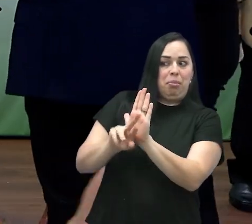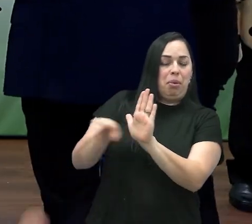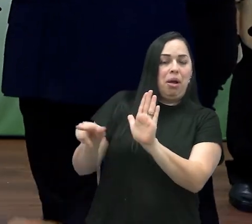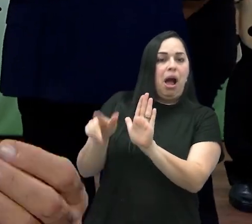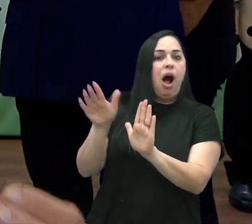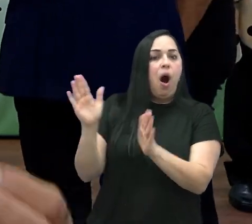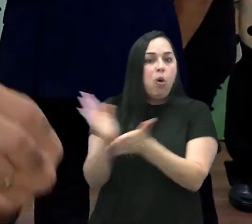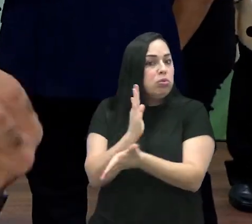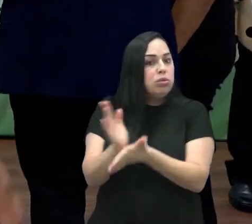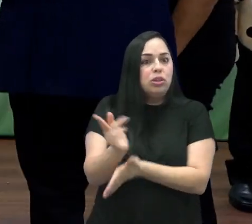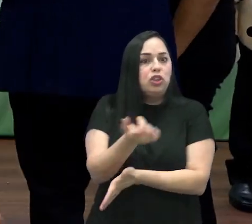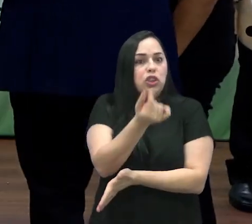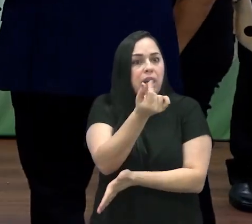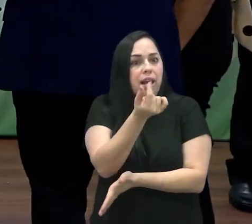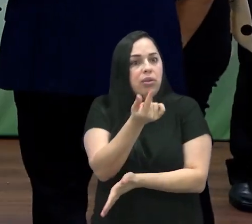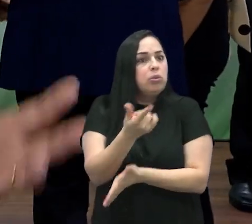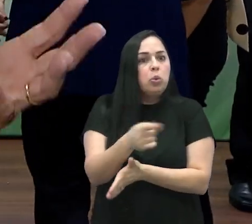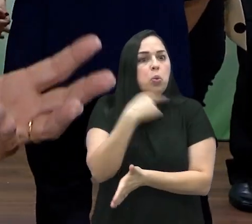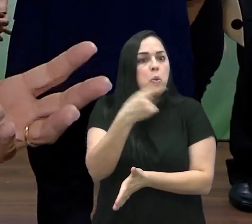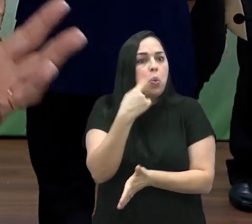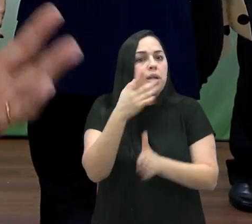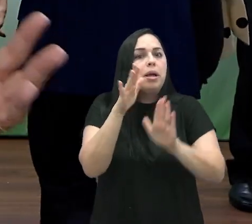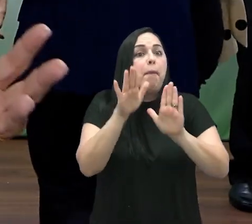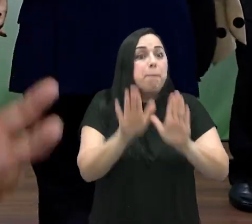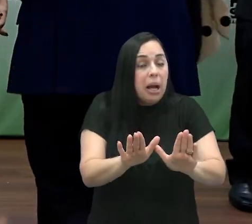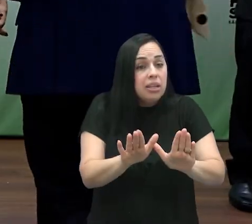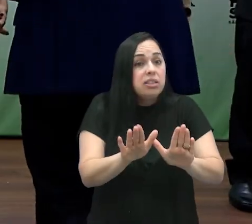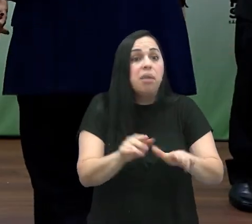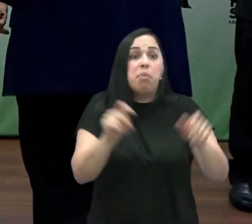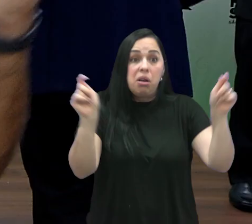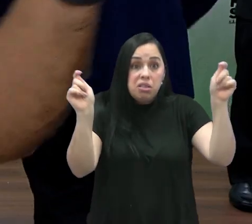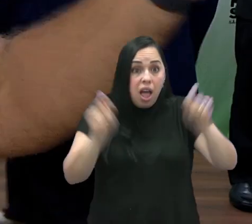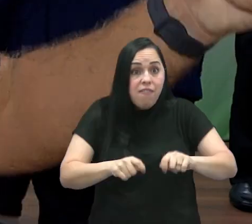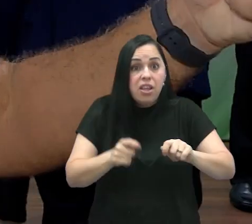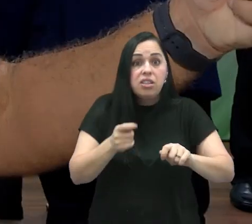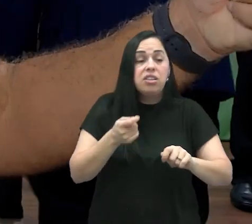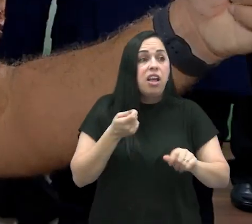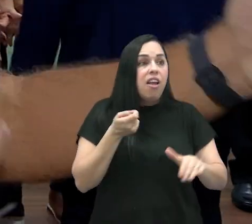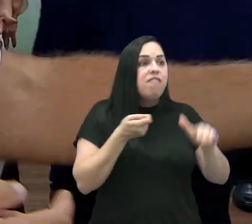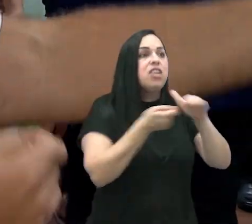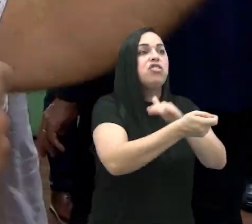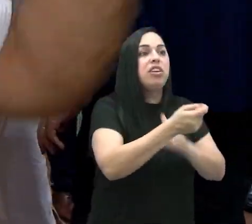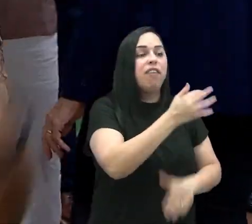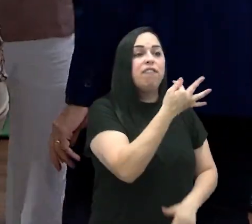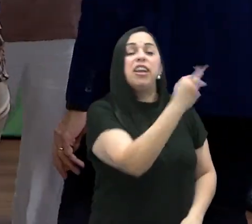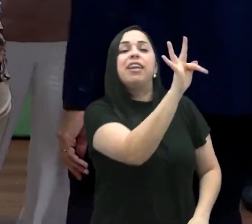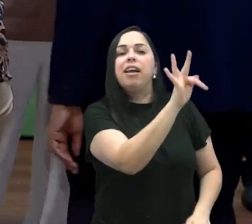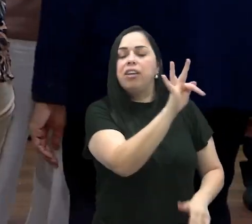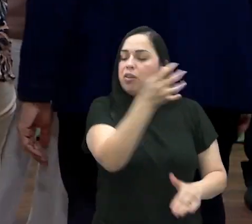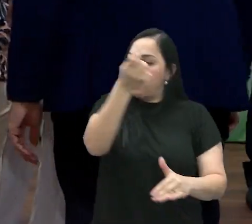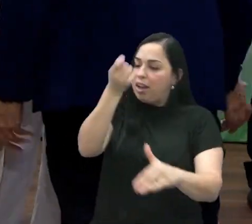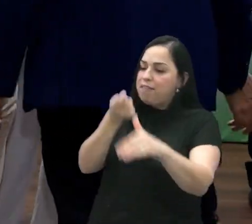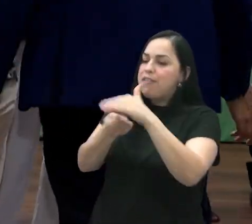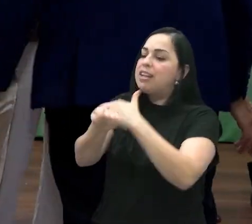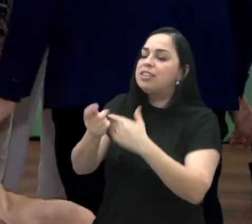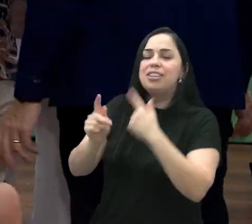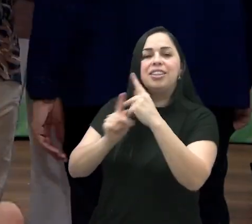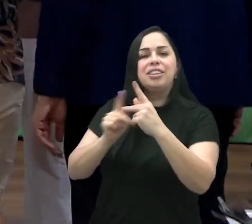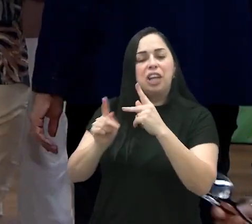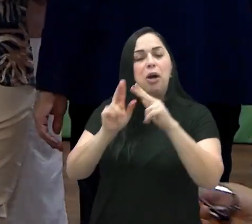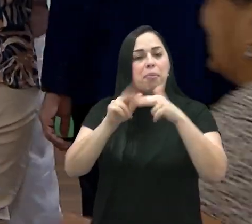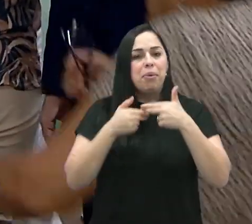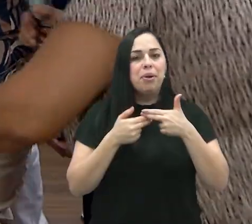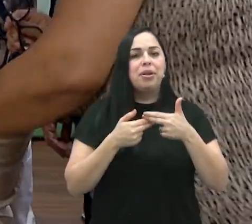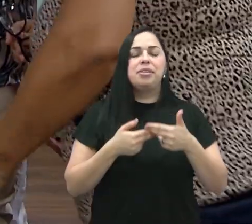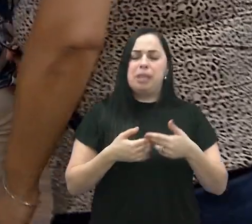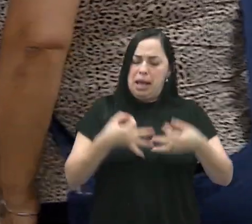para fazer e muitos não conseguem recursos, e através disso você entender que aquilo que você podia investir a nível federal pode ficar em São José dos Campos. Então eu acho